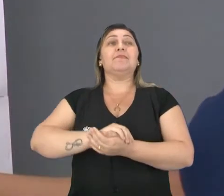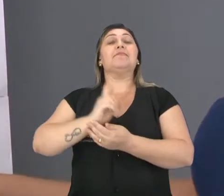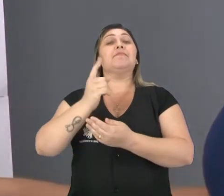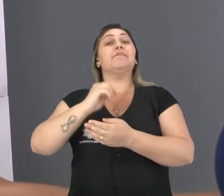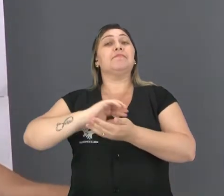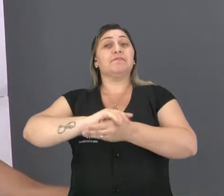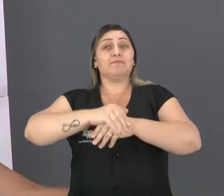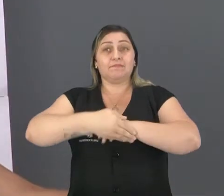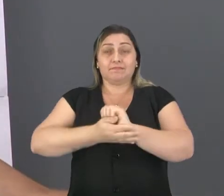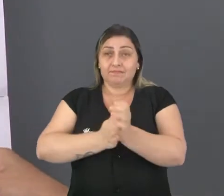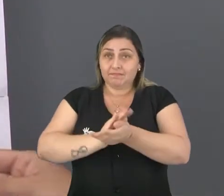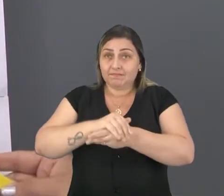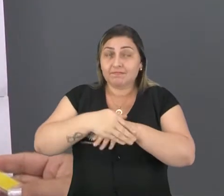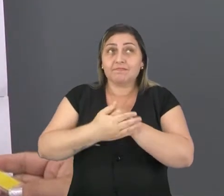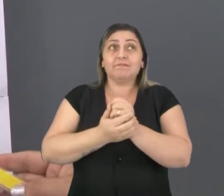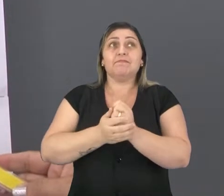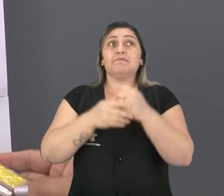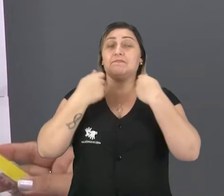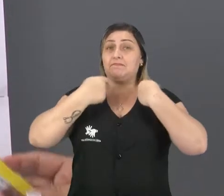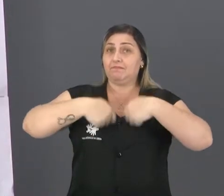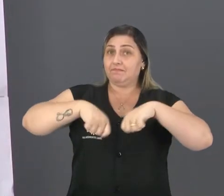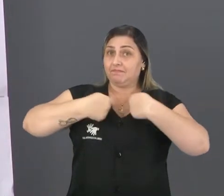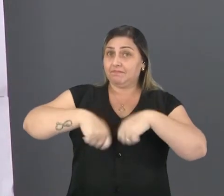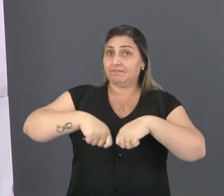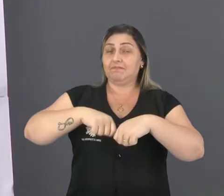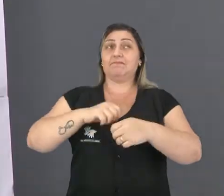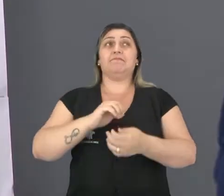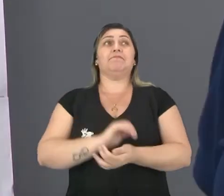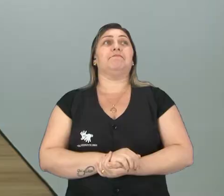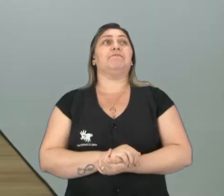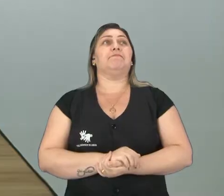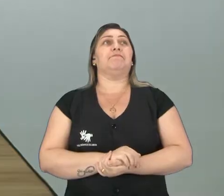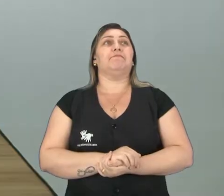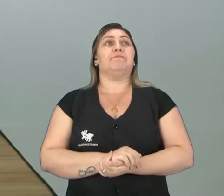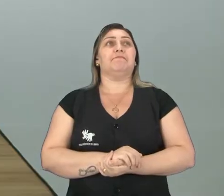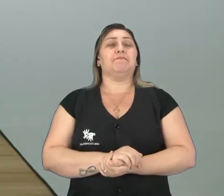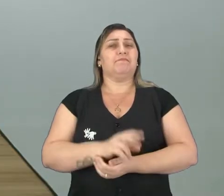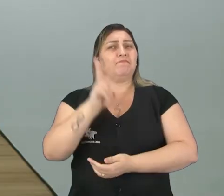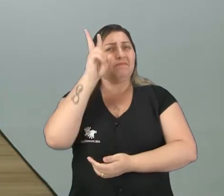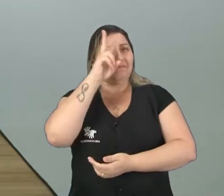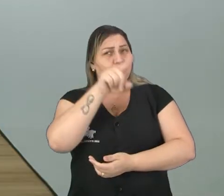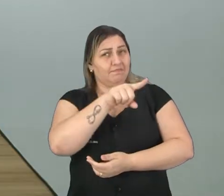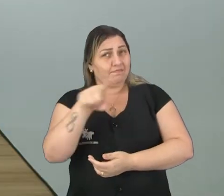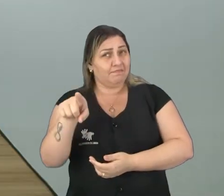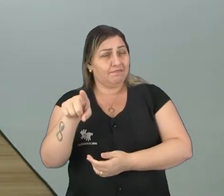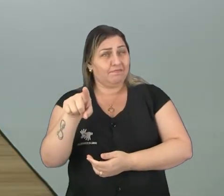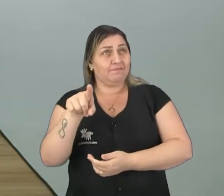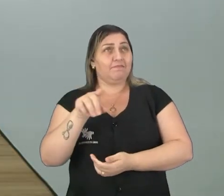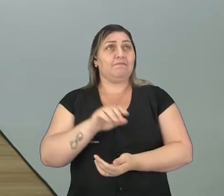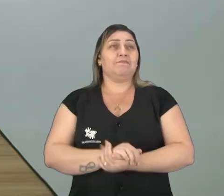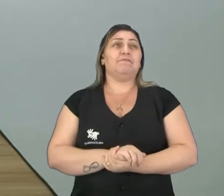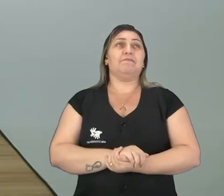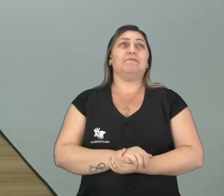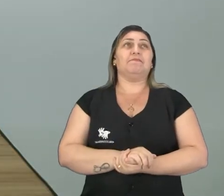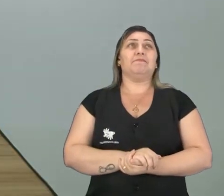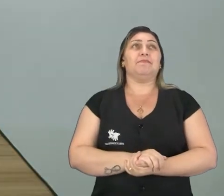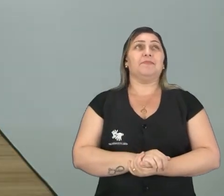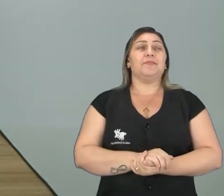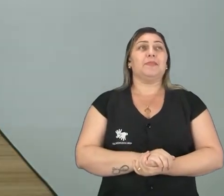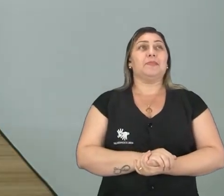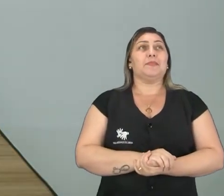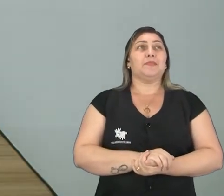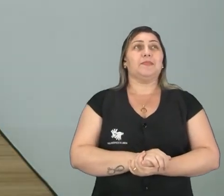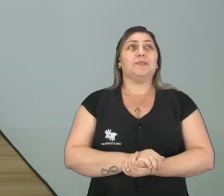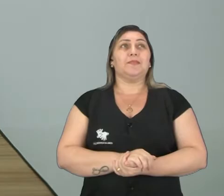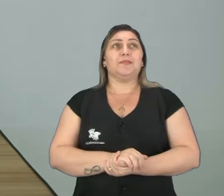Quando formos lavar a louça, devemos o quê? Você lembra? Quando formos lavar a louça?